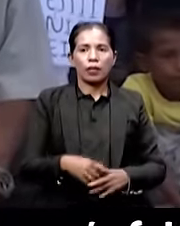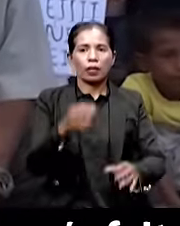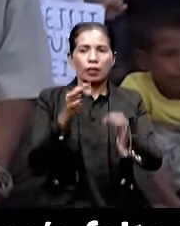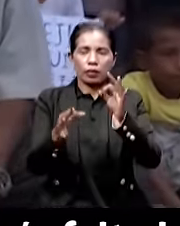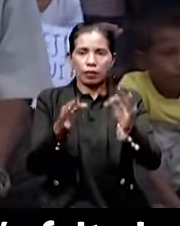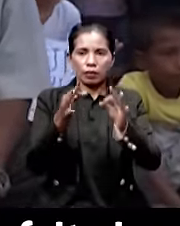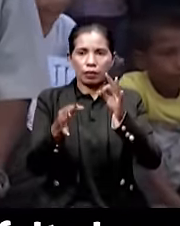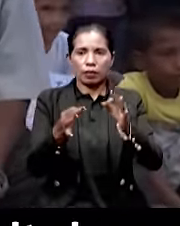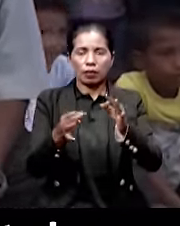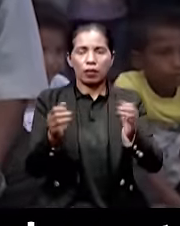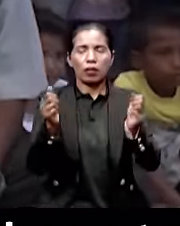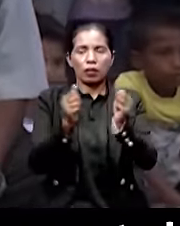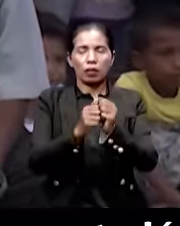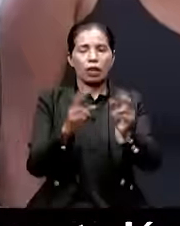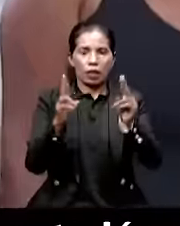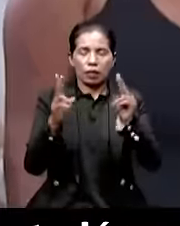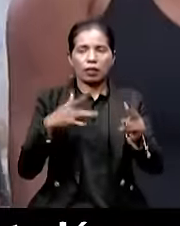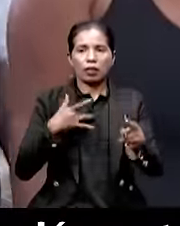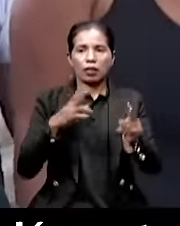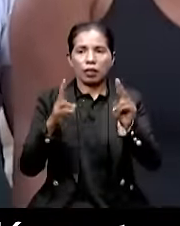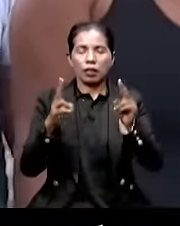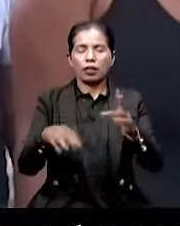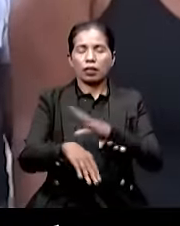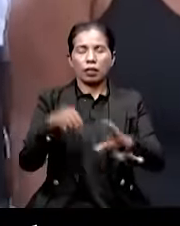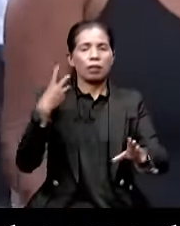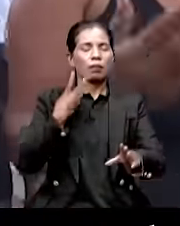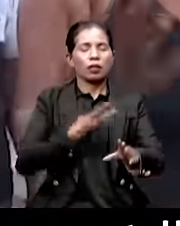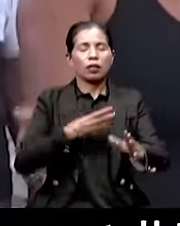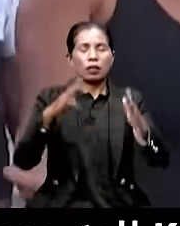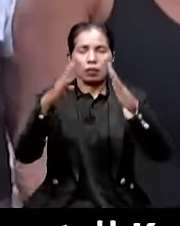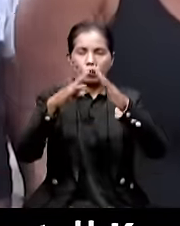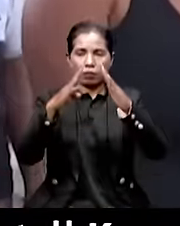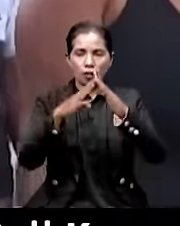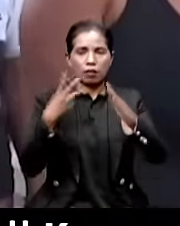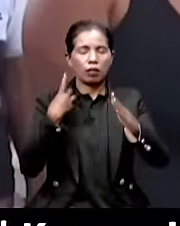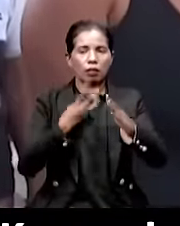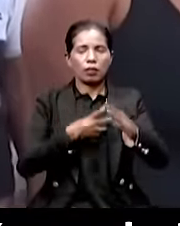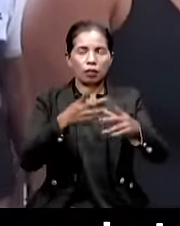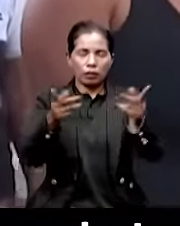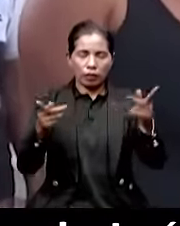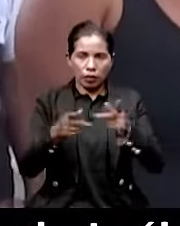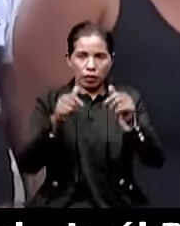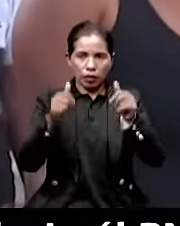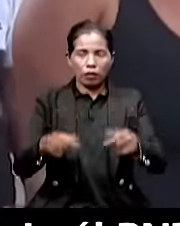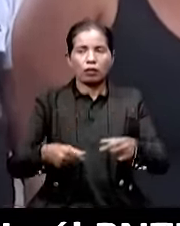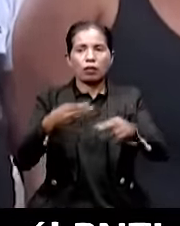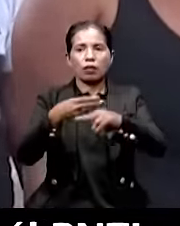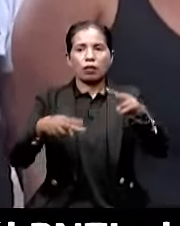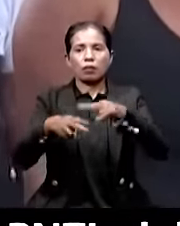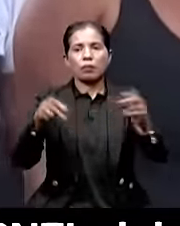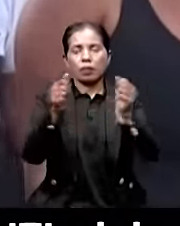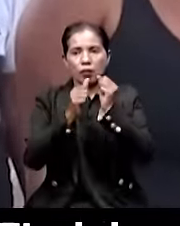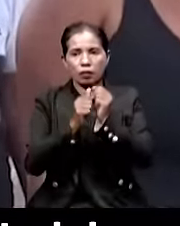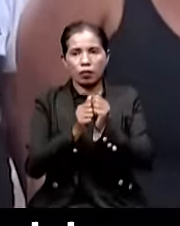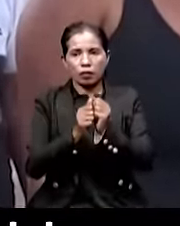Sekarik, mai ho ansi atu sobu, sai amne uma, amin ya baru eks pameran, sai fo liman ba malu,